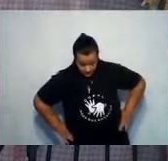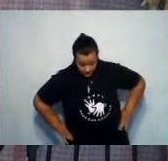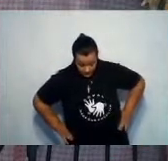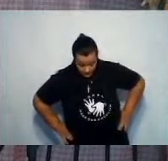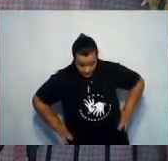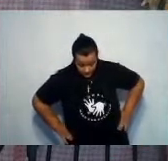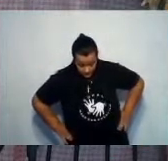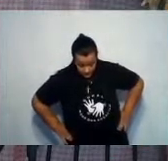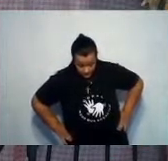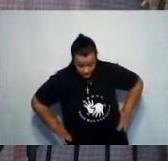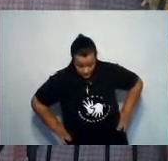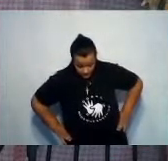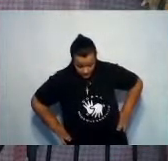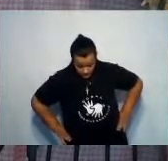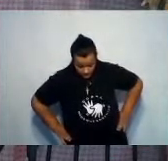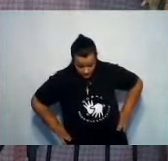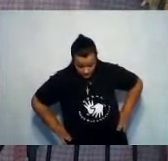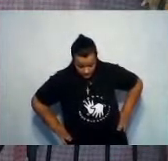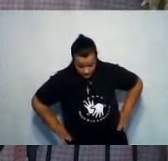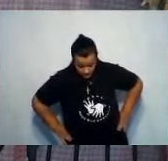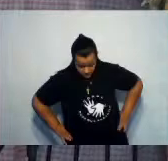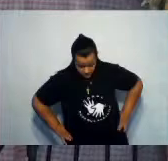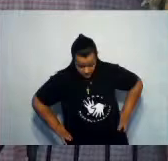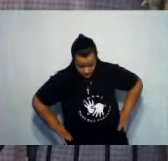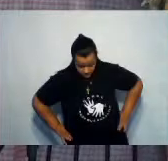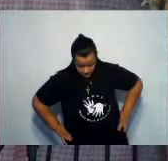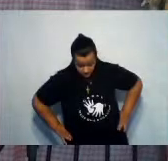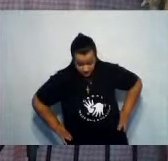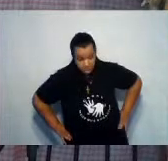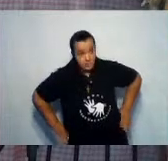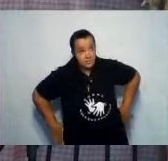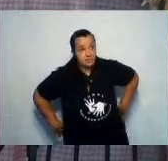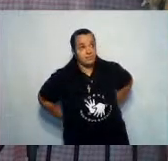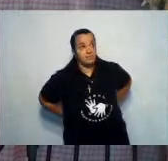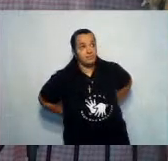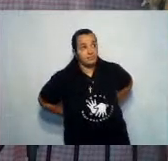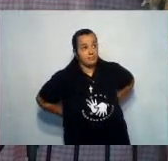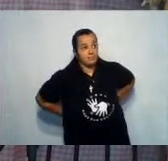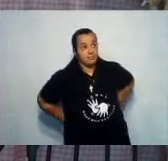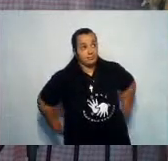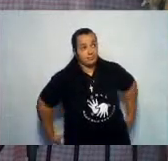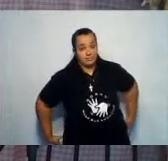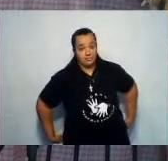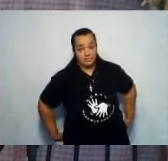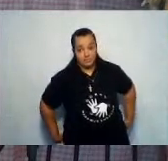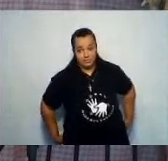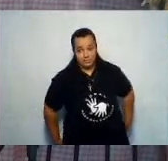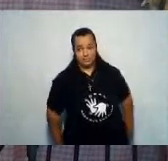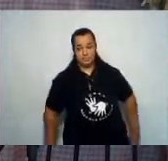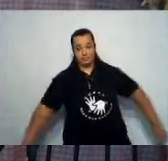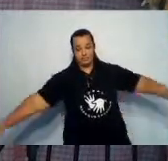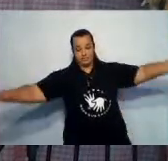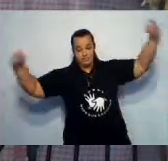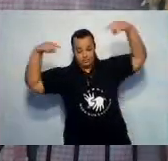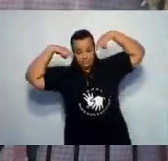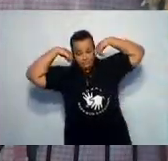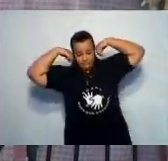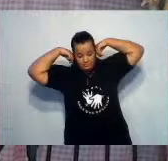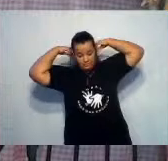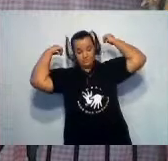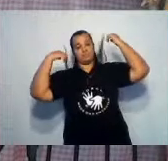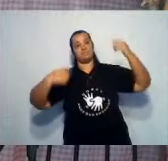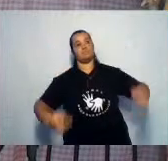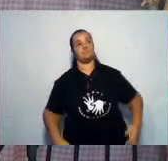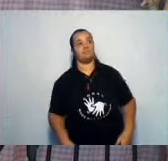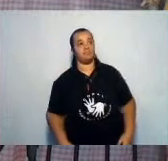de cantar. Rafael, você também tava? Verdade, faz tempo que a gente não se vê, na verdade, né? Faz. Hoje foi um grande reencontro. Se encontrou pra ensaiar e